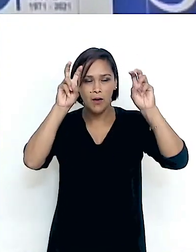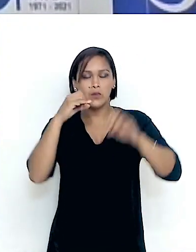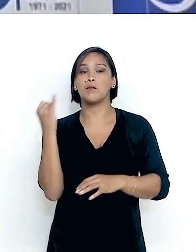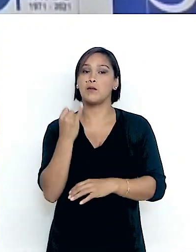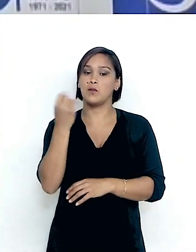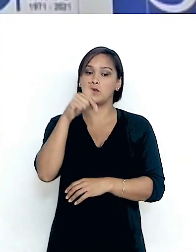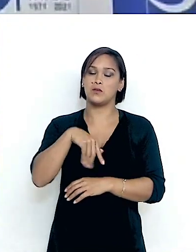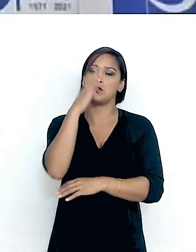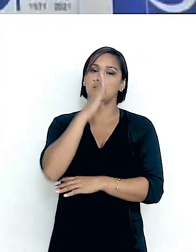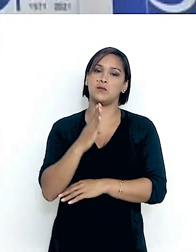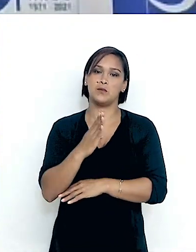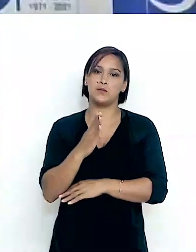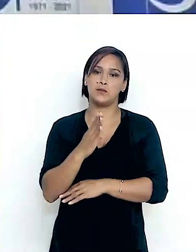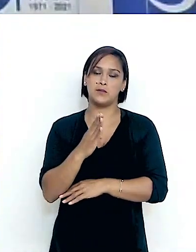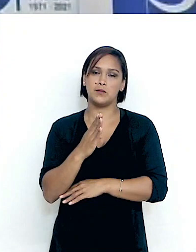Brasil.